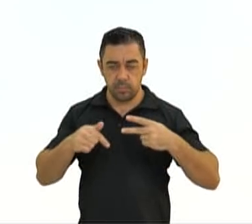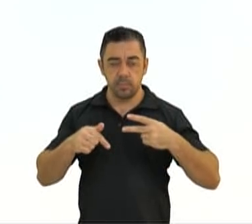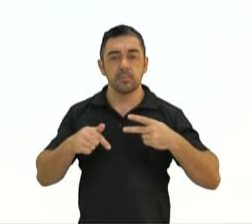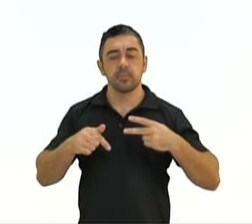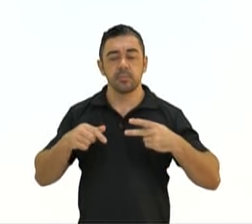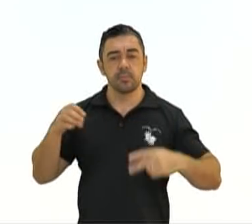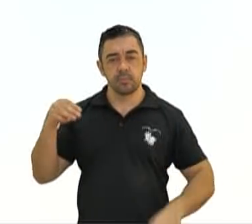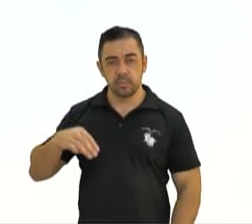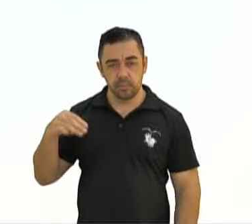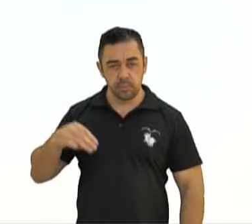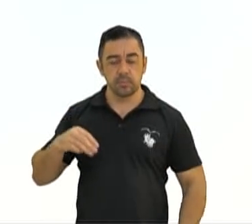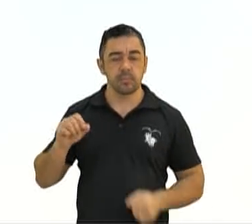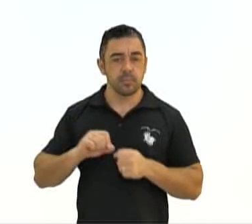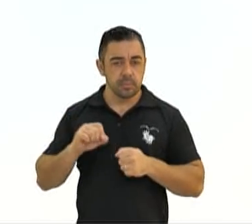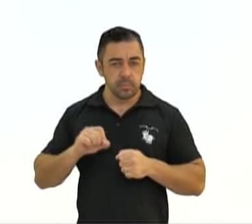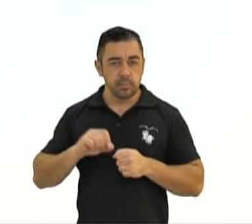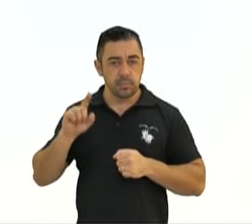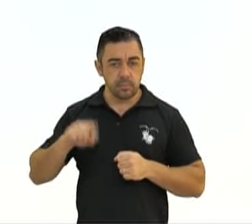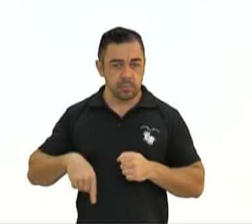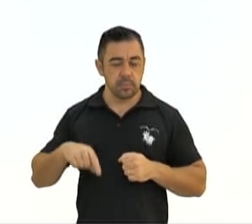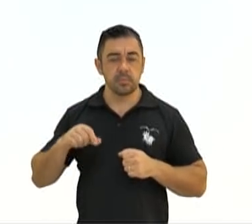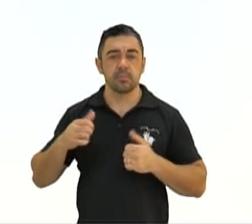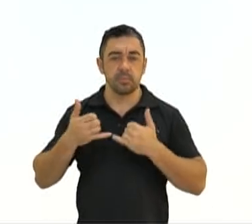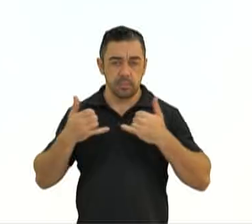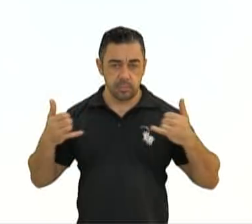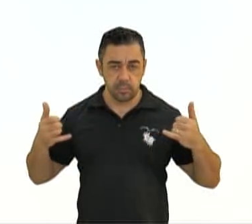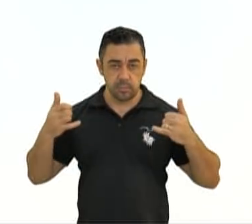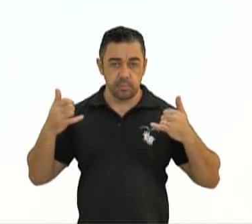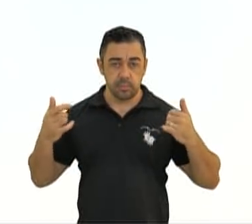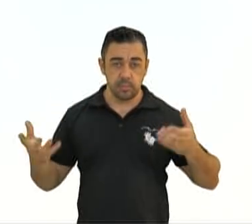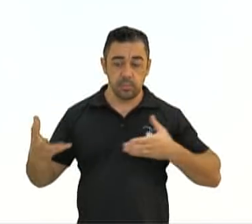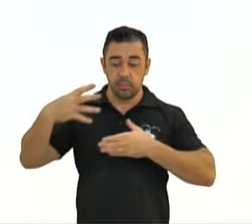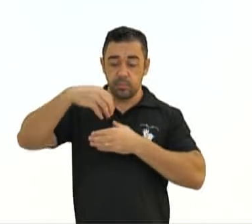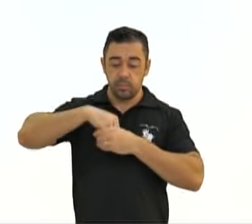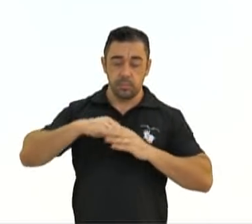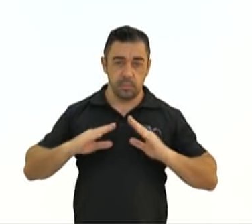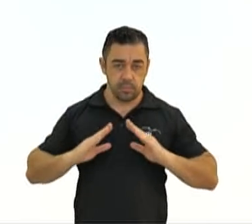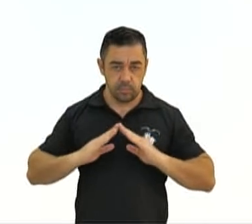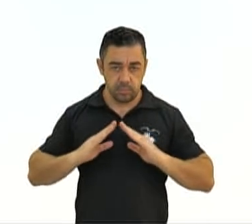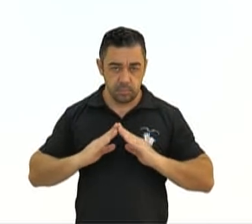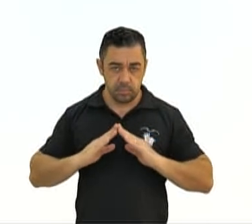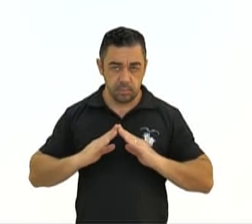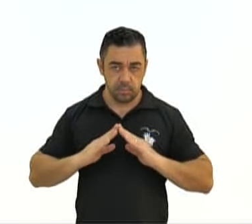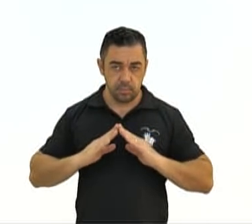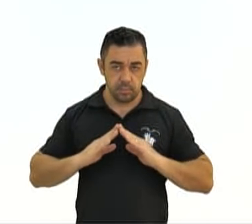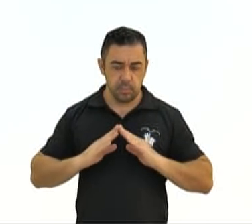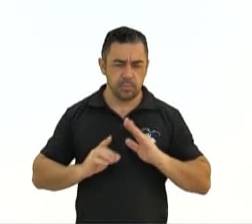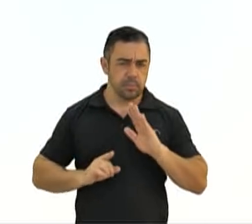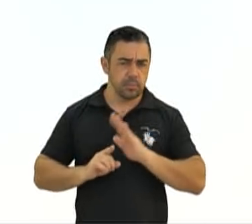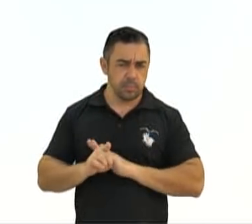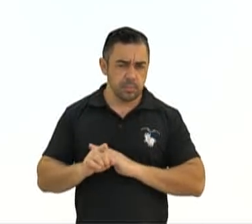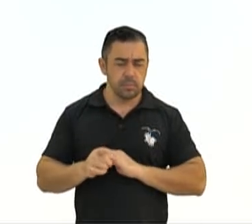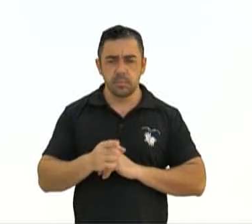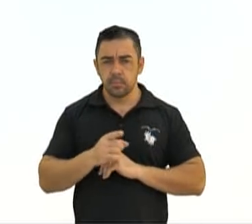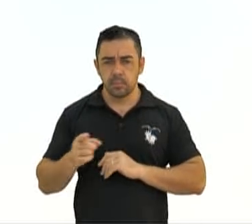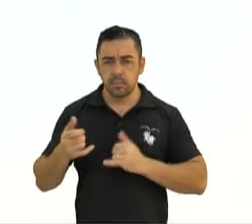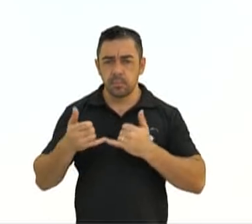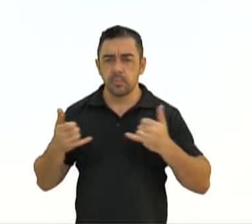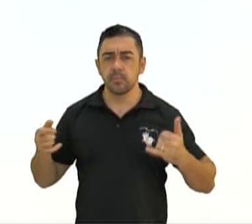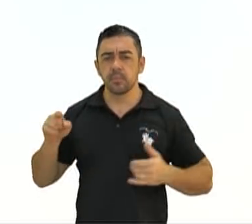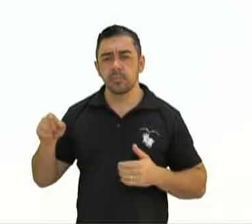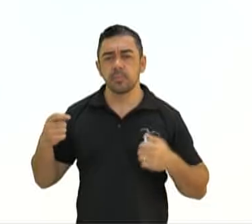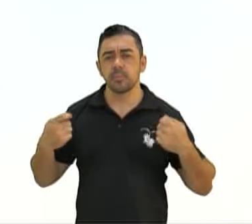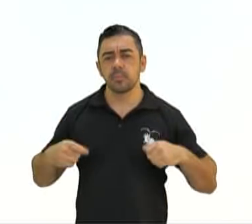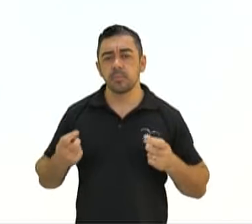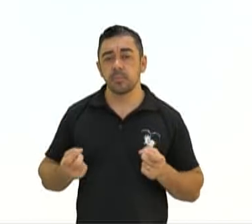de fio para fazer uma instalação elétrica na parte interna da casa. O fio que ele precisa